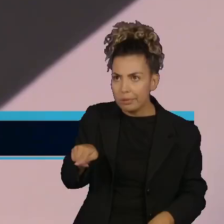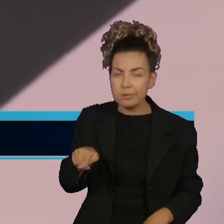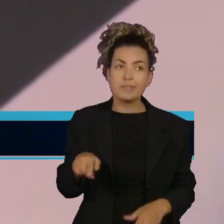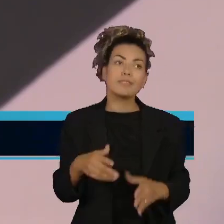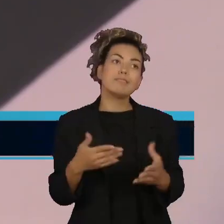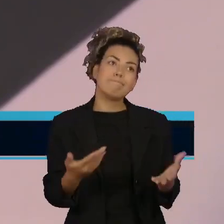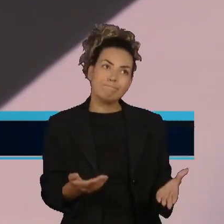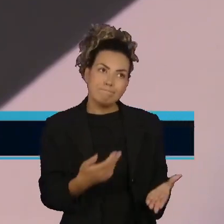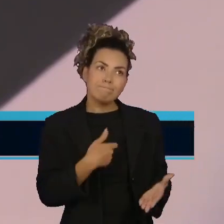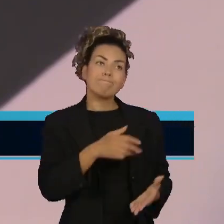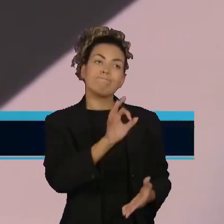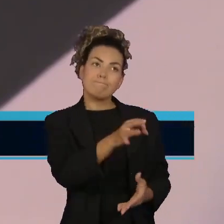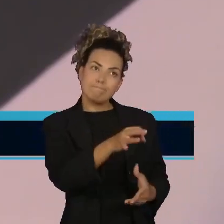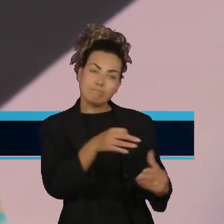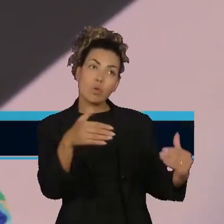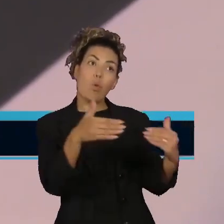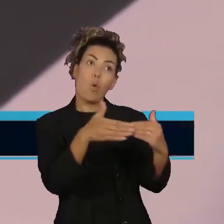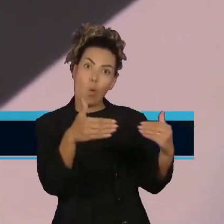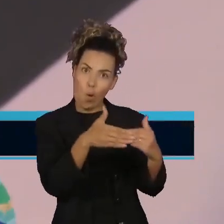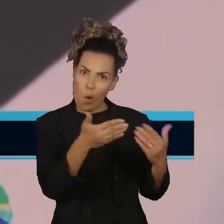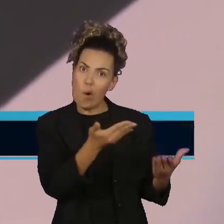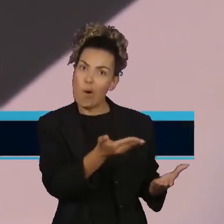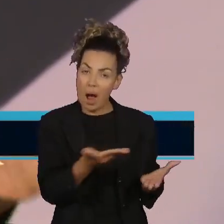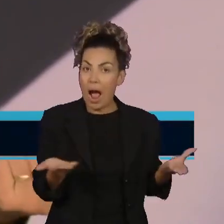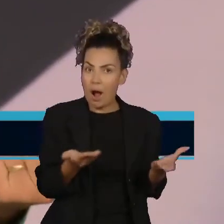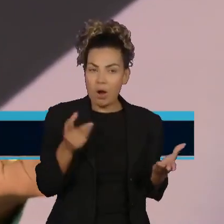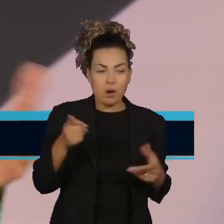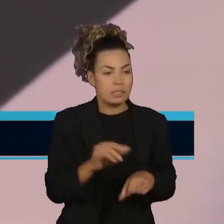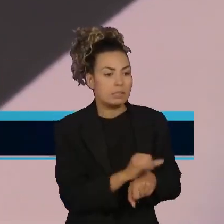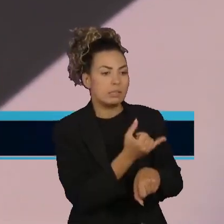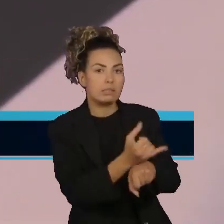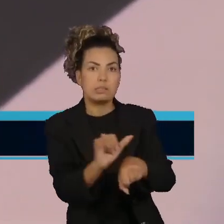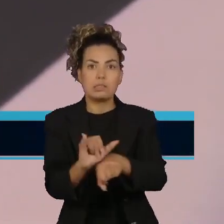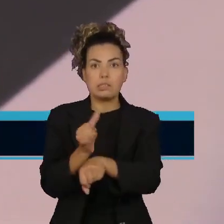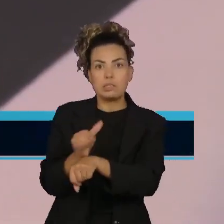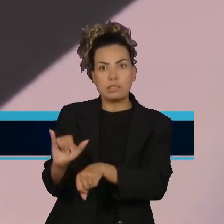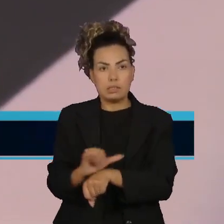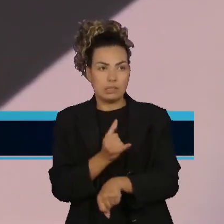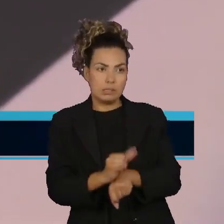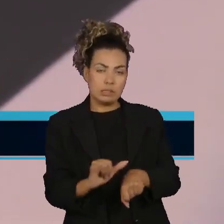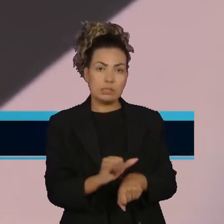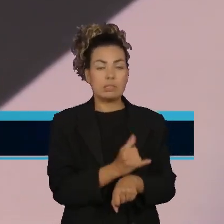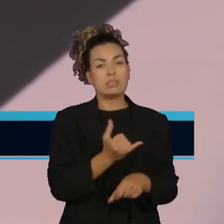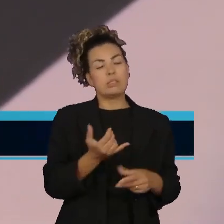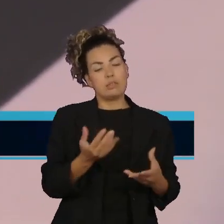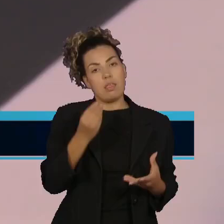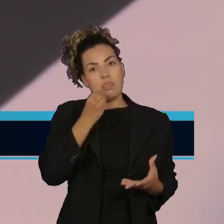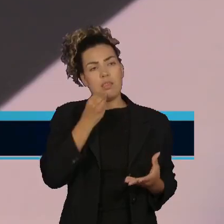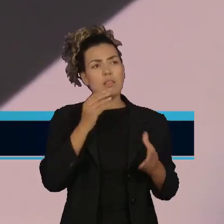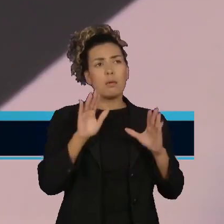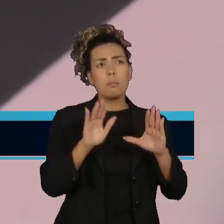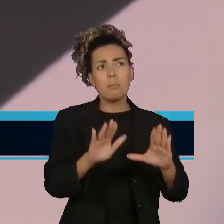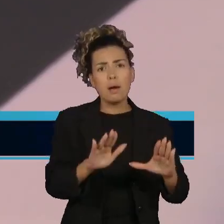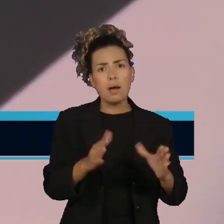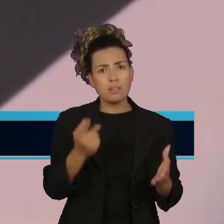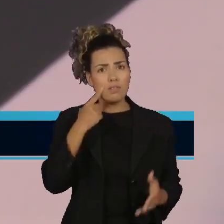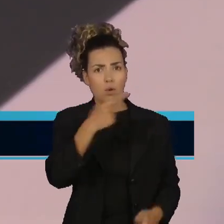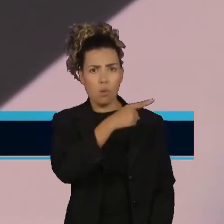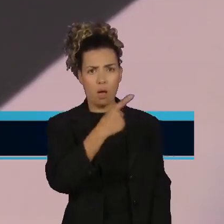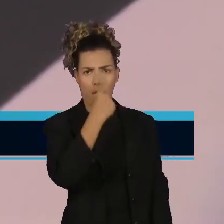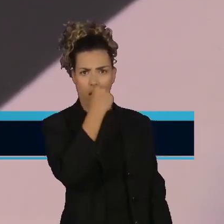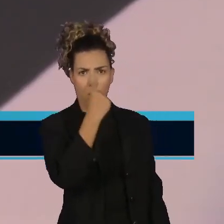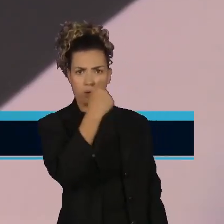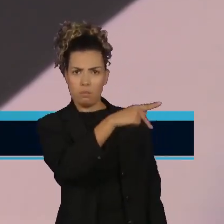relação à necessidade de maturar, toma tempo para que se mature. Mas, por outro lado, na fala do próprio vice-presidente